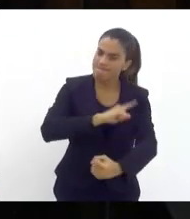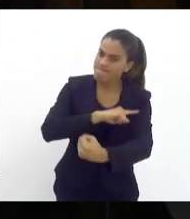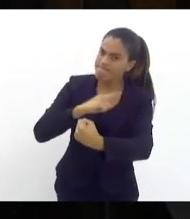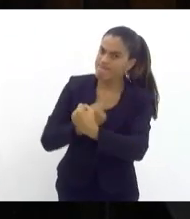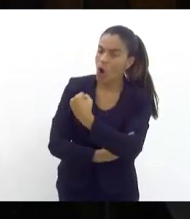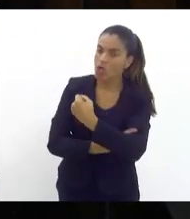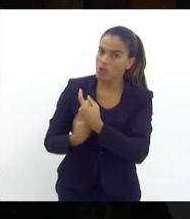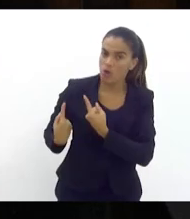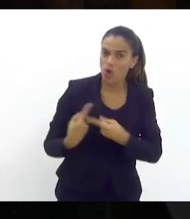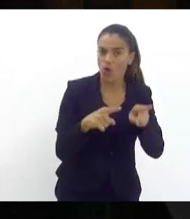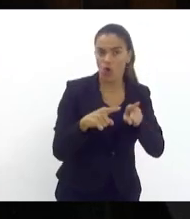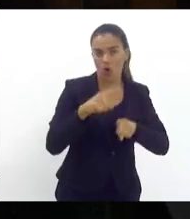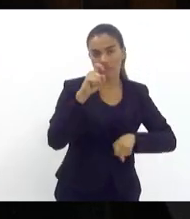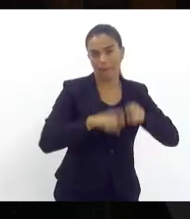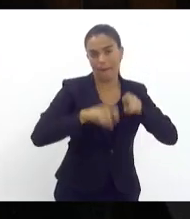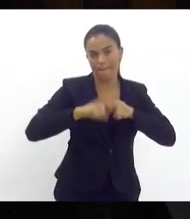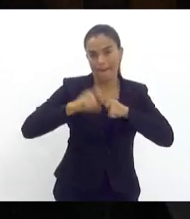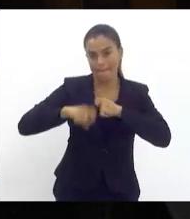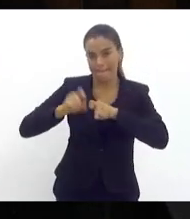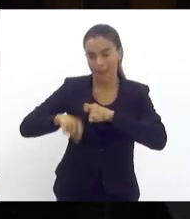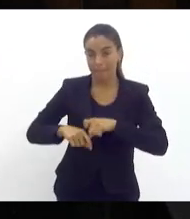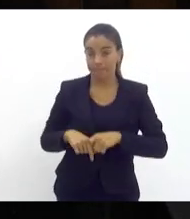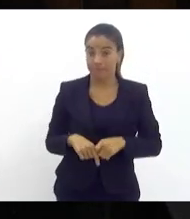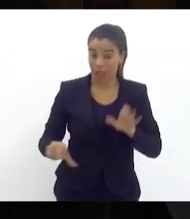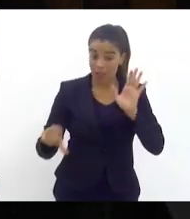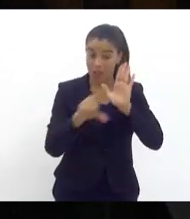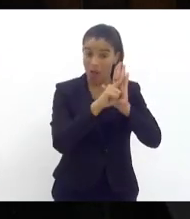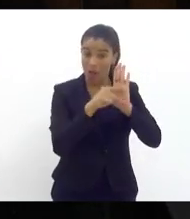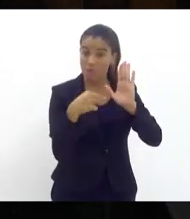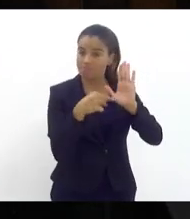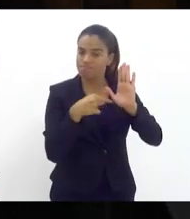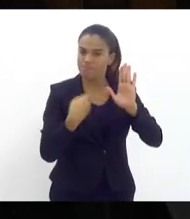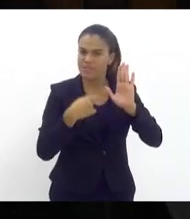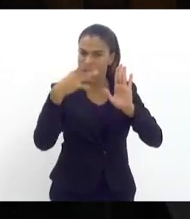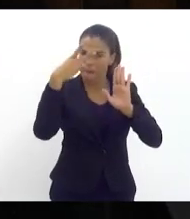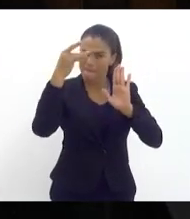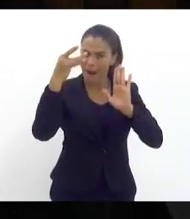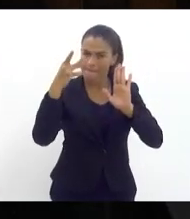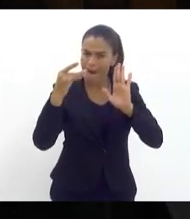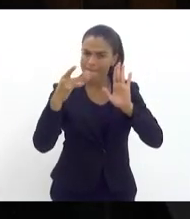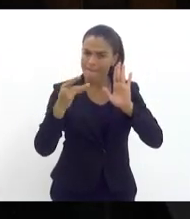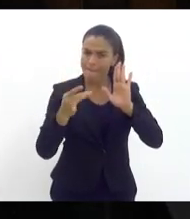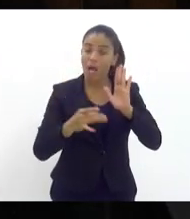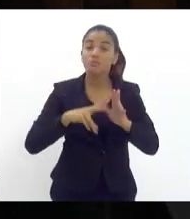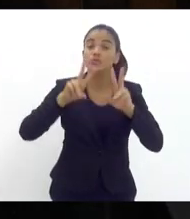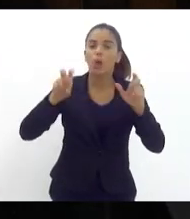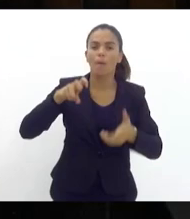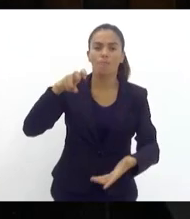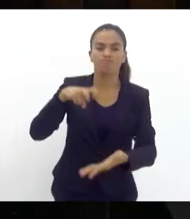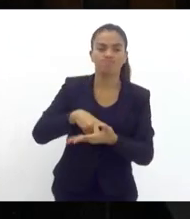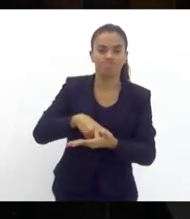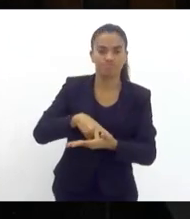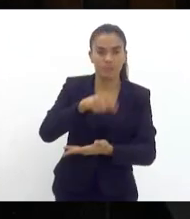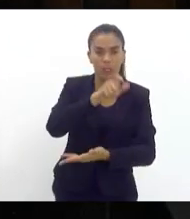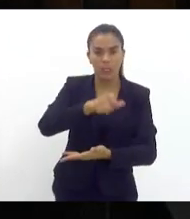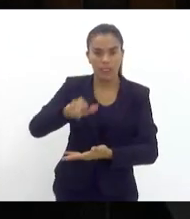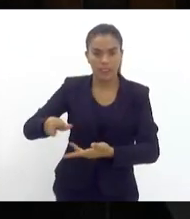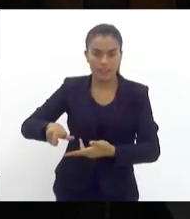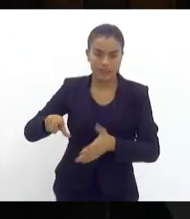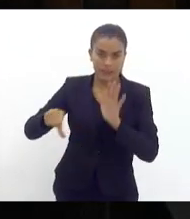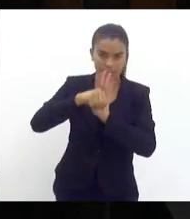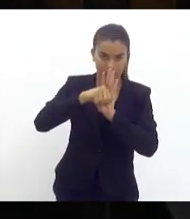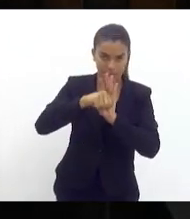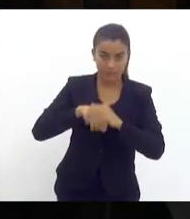Contra esse abusos Nossa legislação deve ser robusta eficiente na punição desses crimes mas também